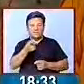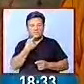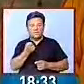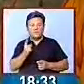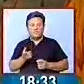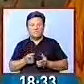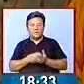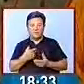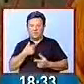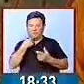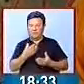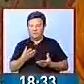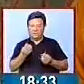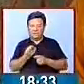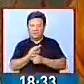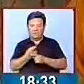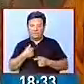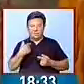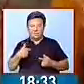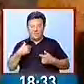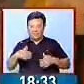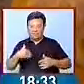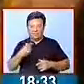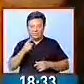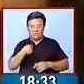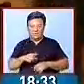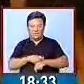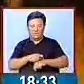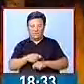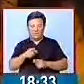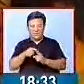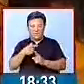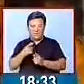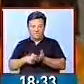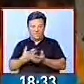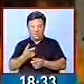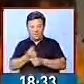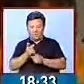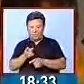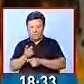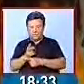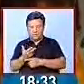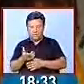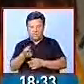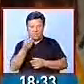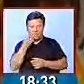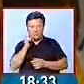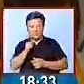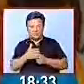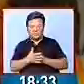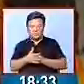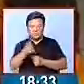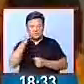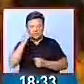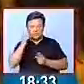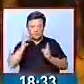Ui, tanta coisa que estou aflito que não tenho tempo. Falta, por exemplo, aquilo que está a iniciar neste momento. Como é que é o seu processo de